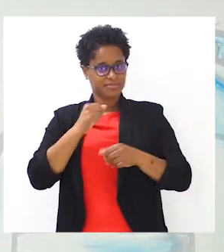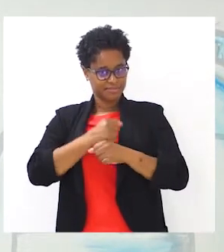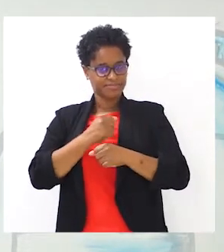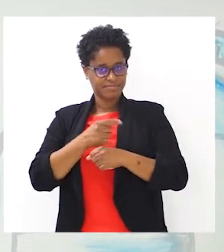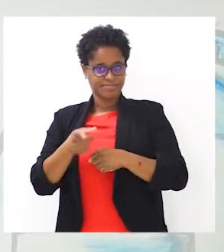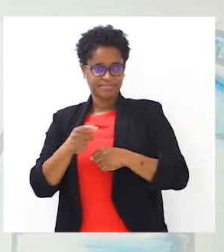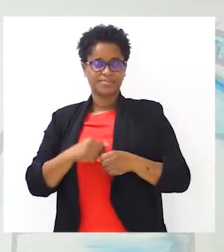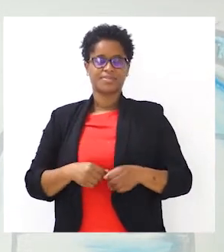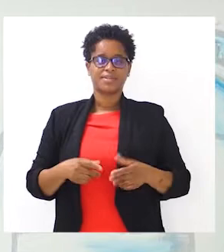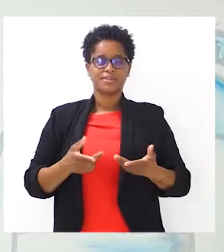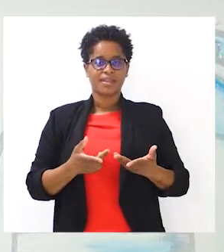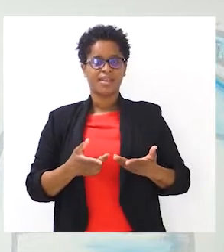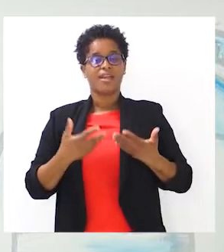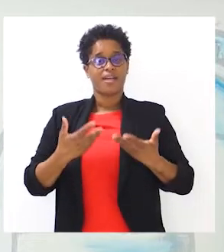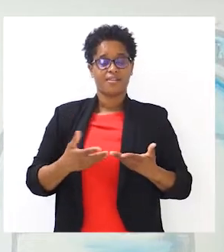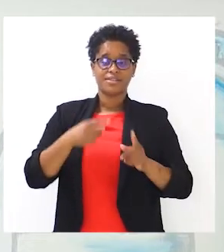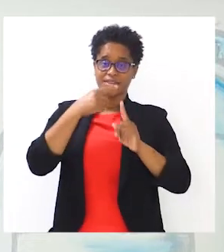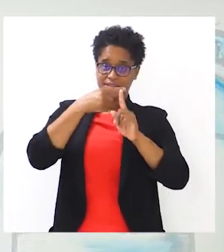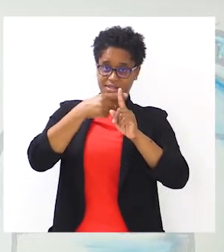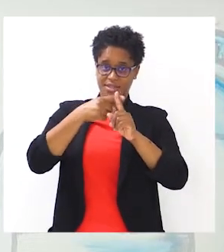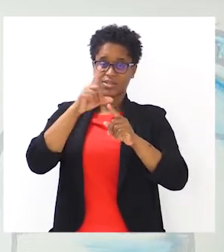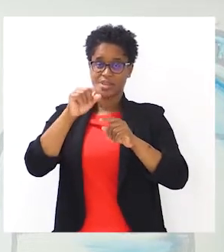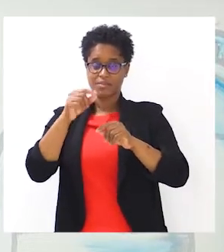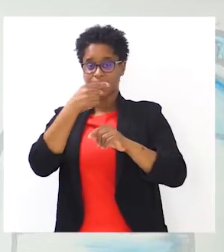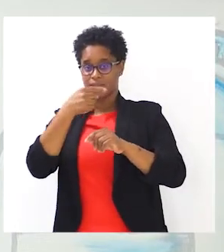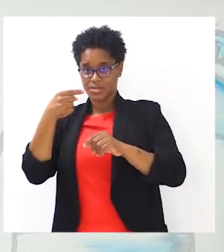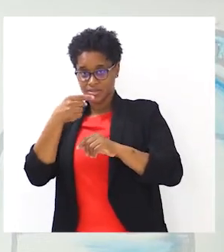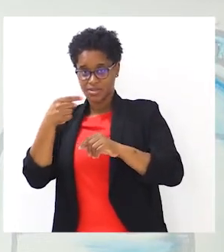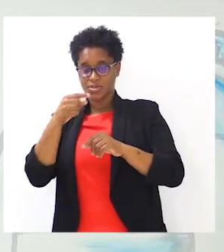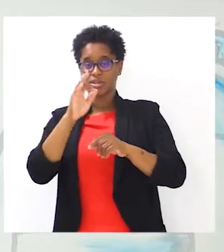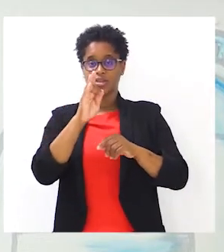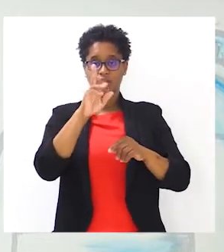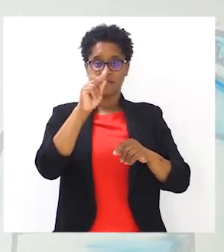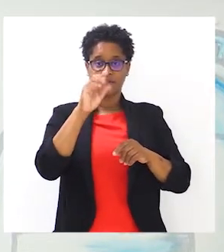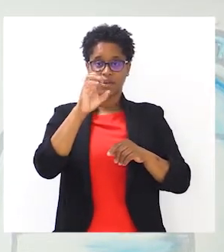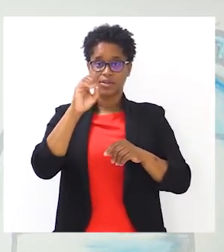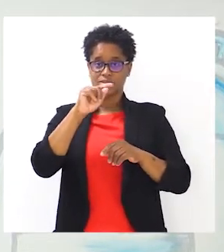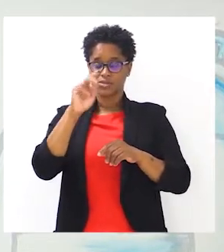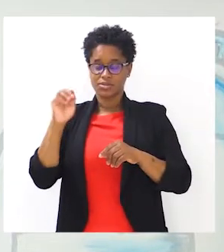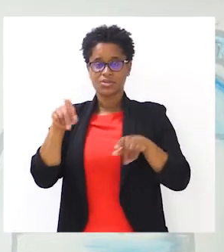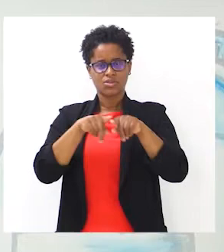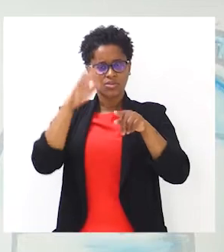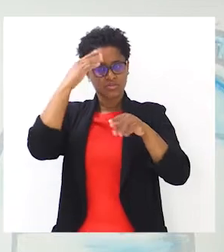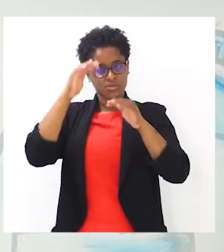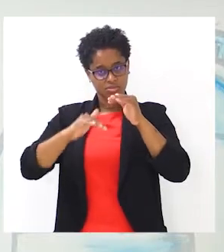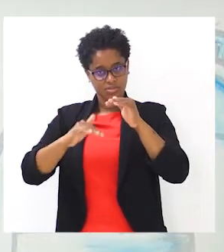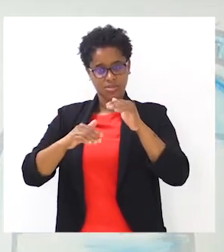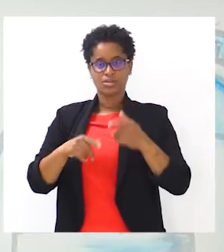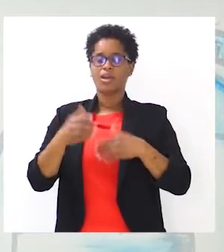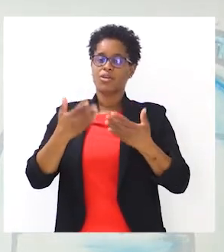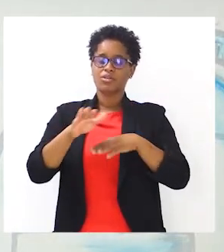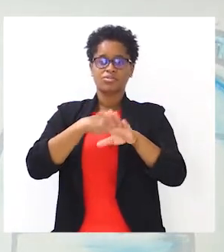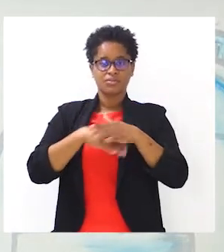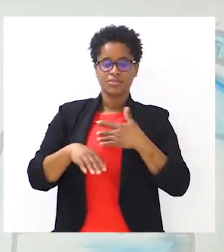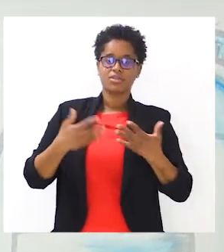é? De adição e subtração de frações com o mesmo denominador,